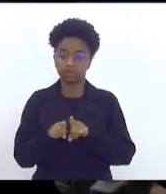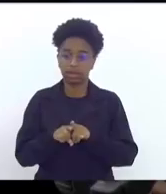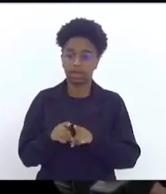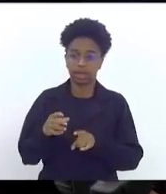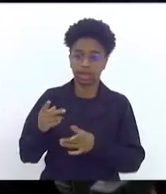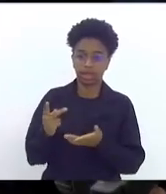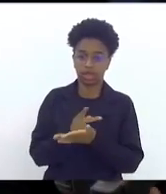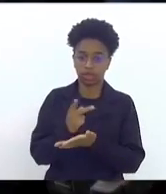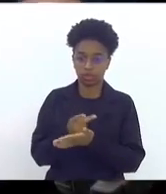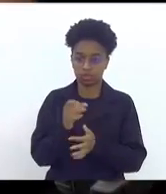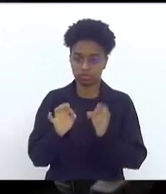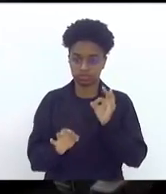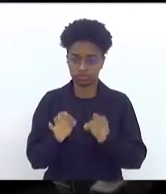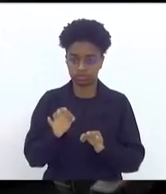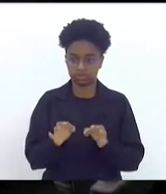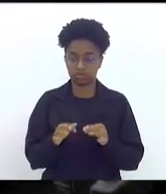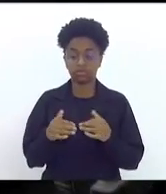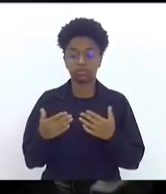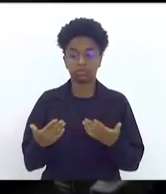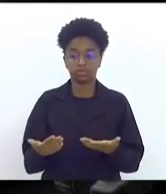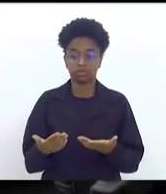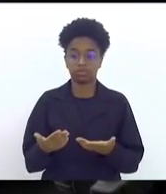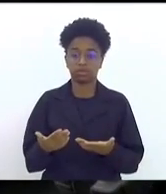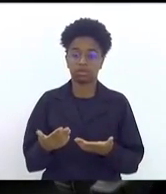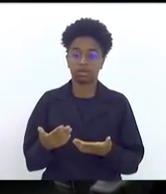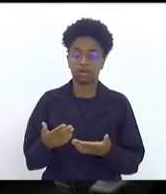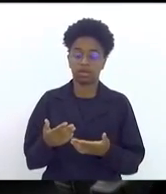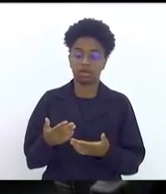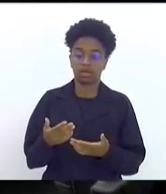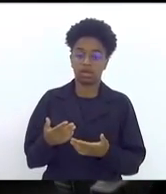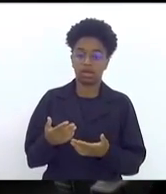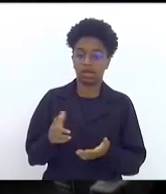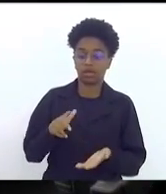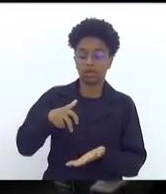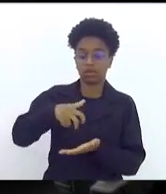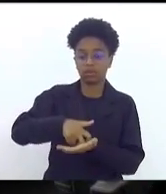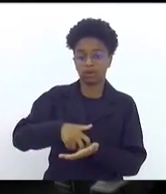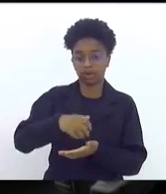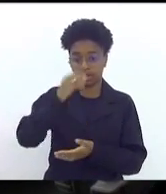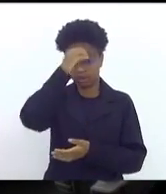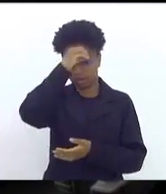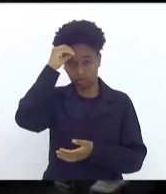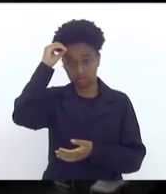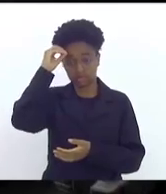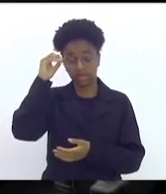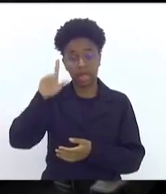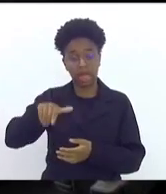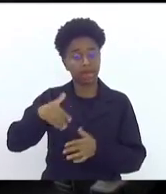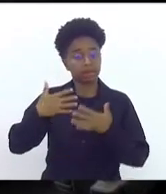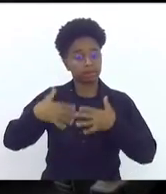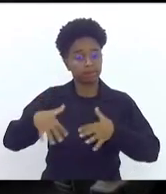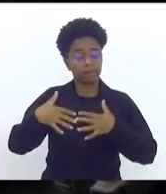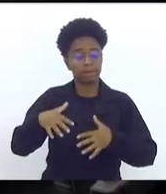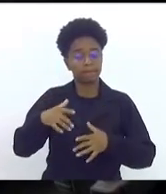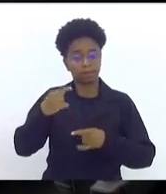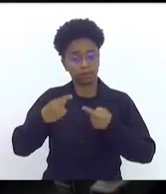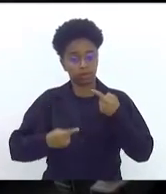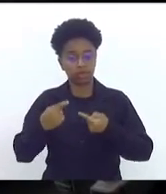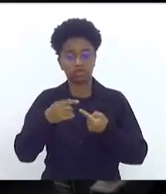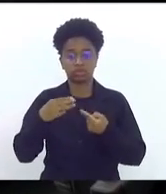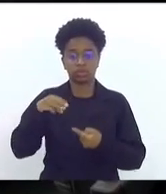judiciário. Não é novidade que a condenação de inocentes é considerada um escândalo político e moral e, por vezes, até religioso.